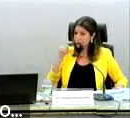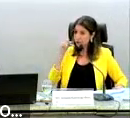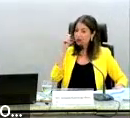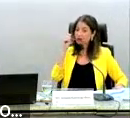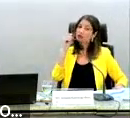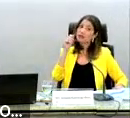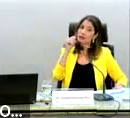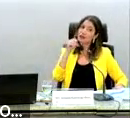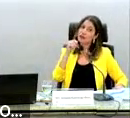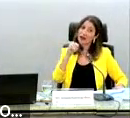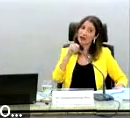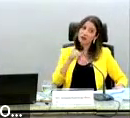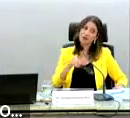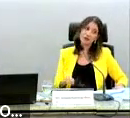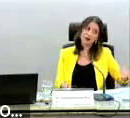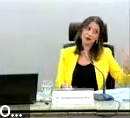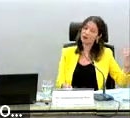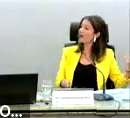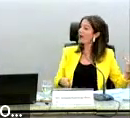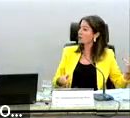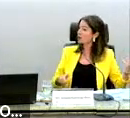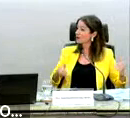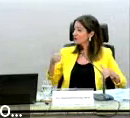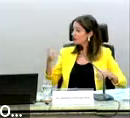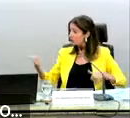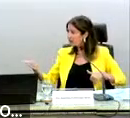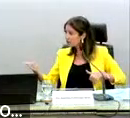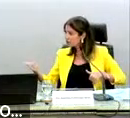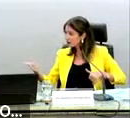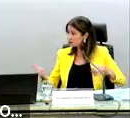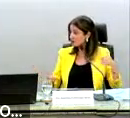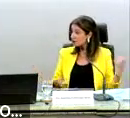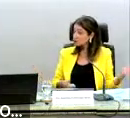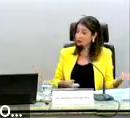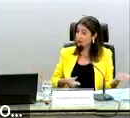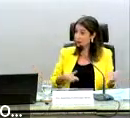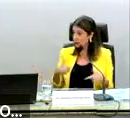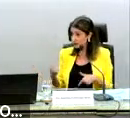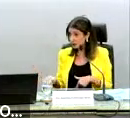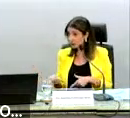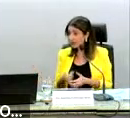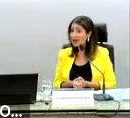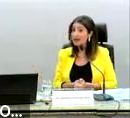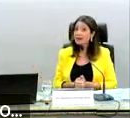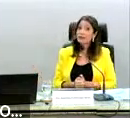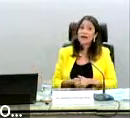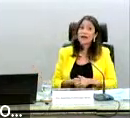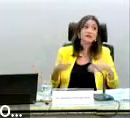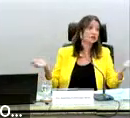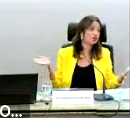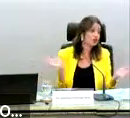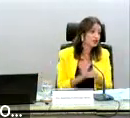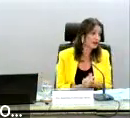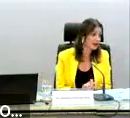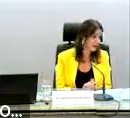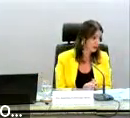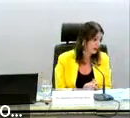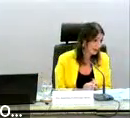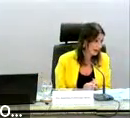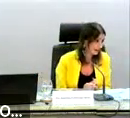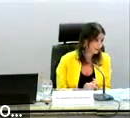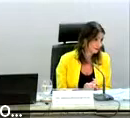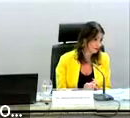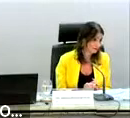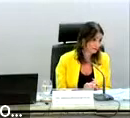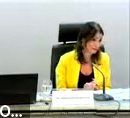e... Não seria diferente se ela não tem água, se ela não tem educação, se ela não tem trabalho, se ela não tem renda, acesso à justiça ela também não vai